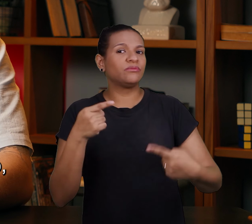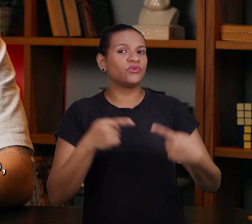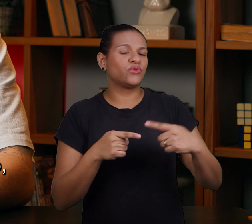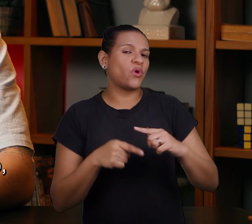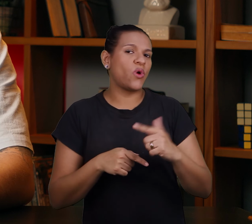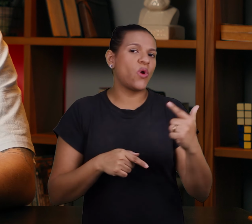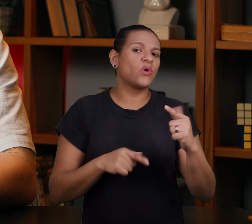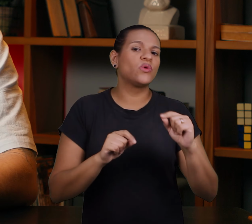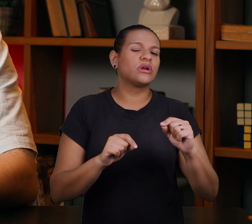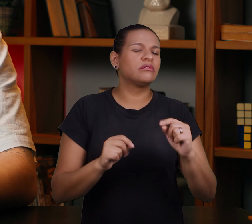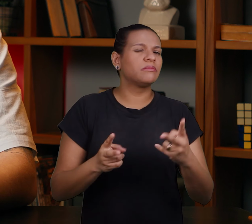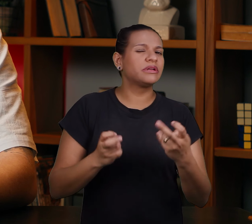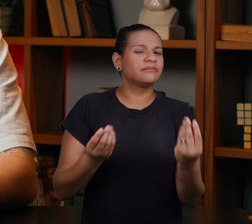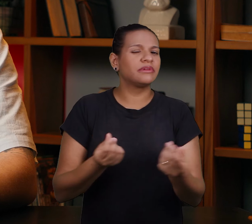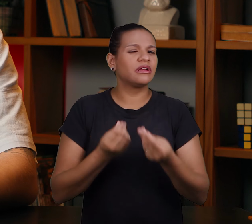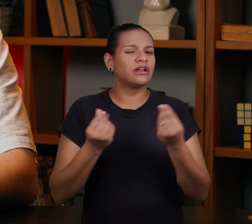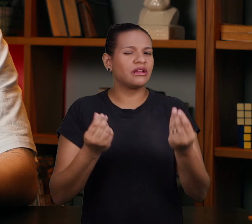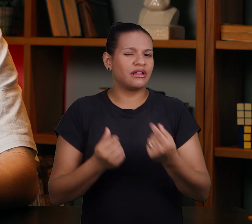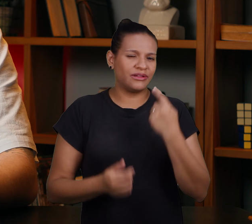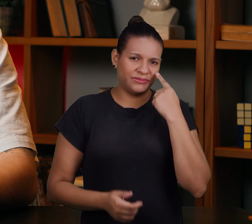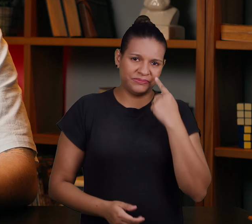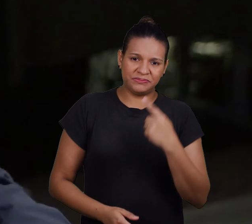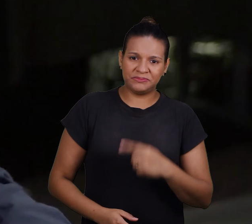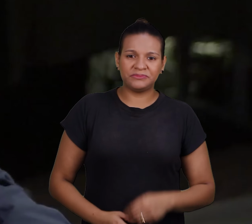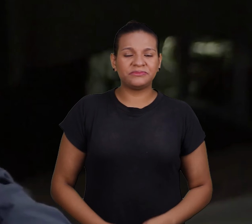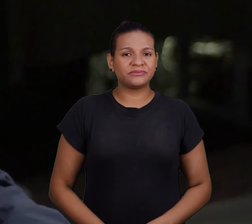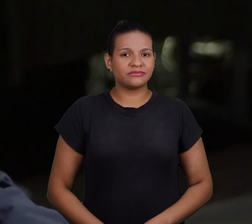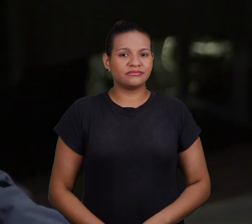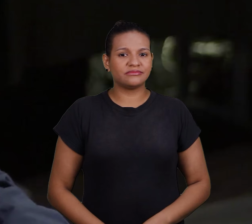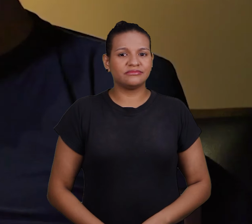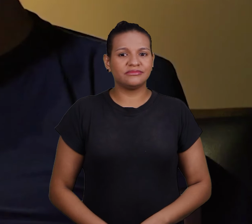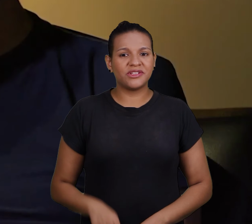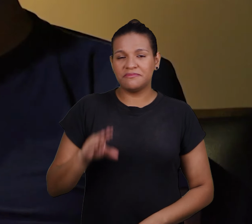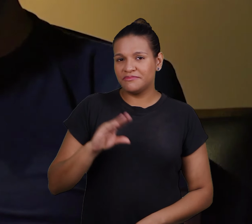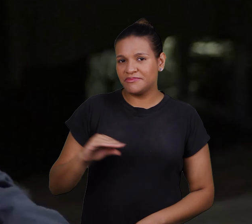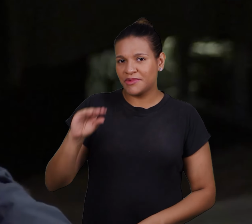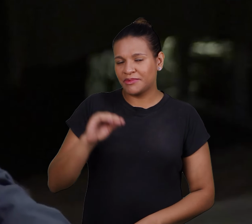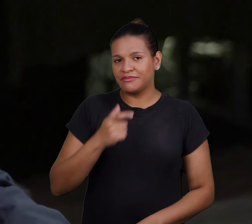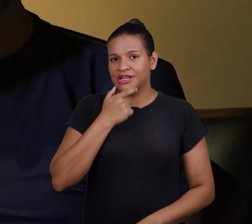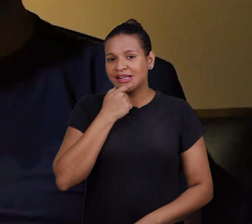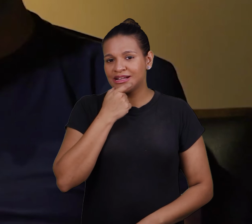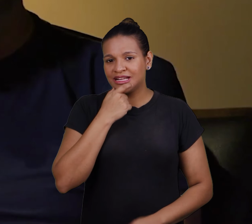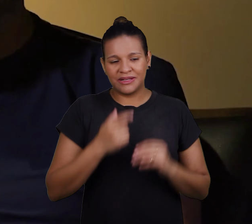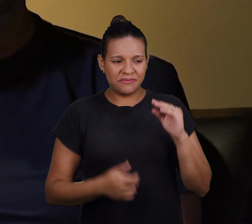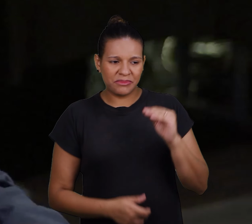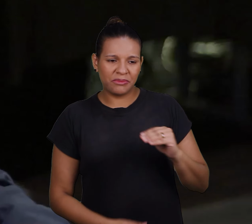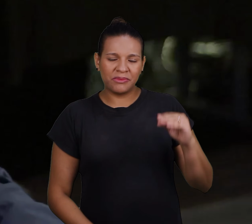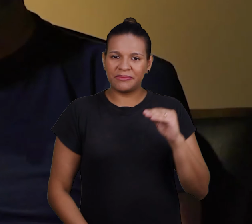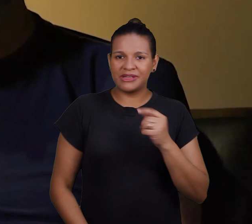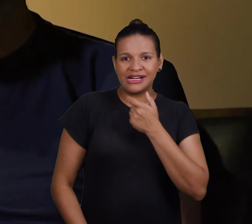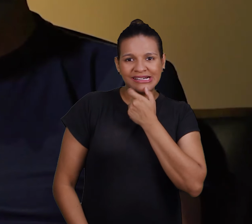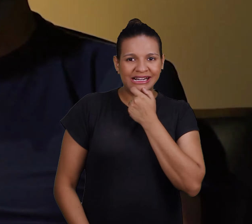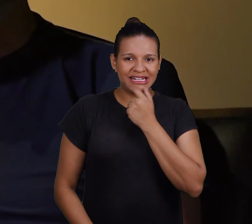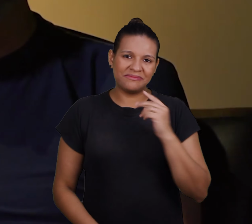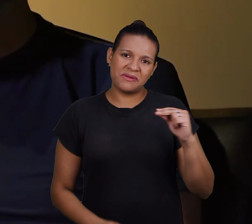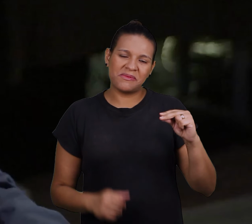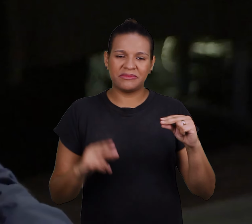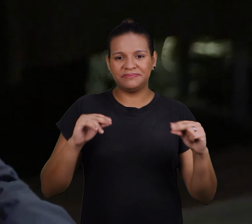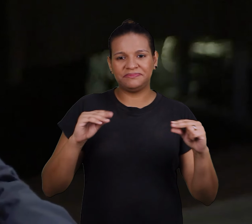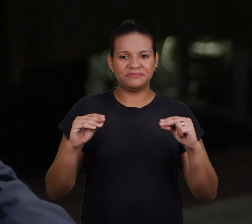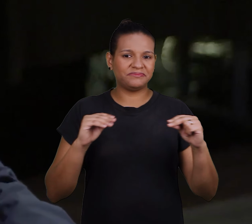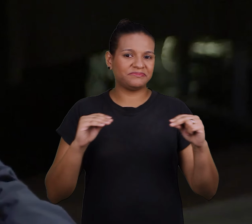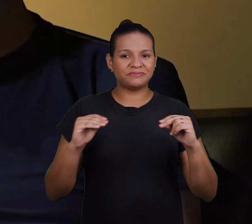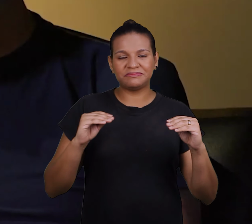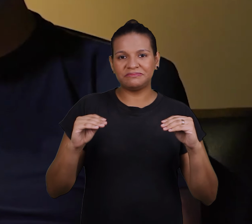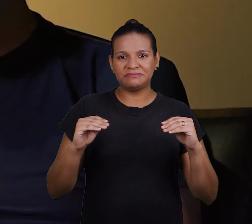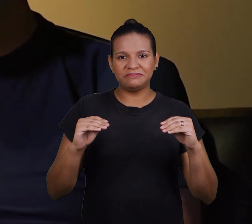outro lado, passa despercebido, invisível. Is this game political? No. Really? No. Really? We'll just make the game. That